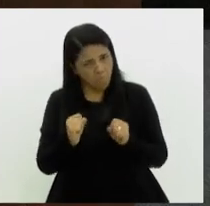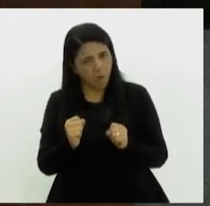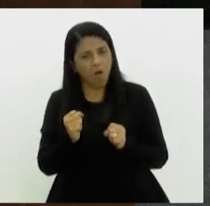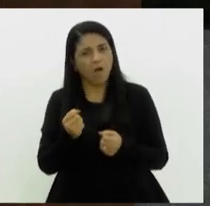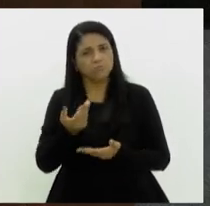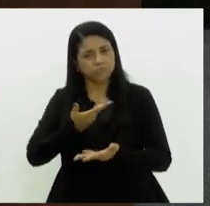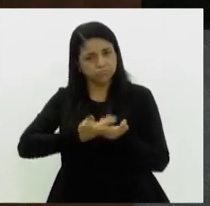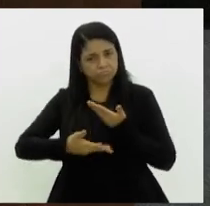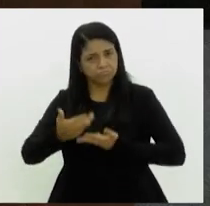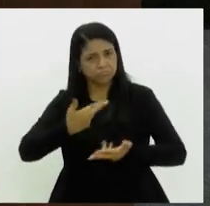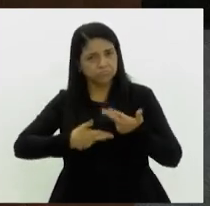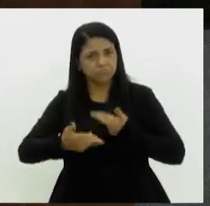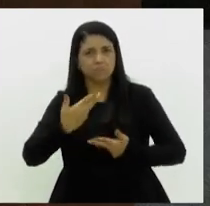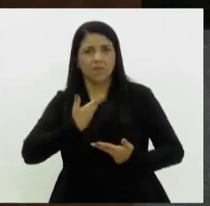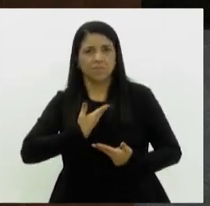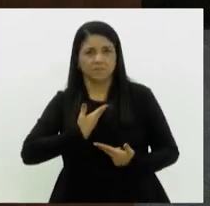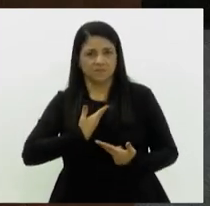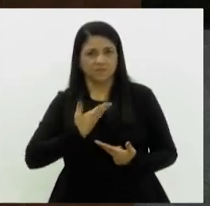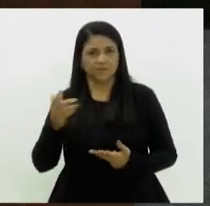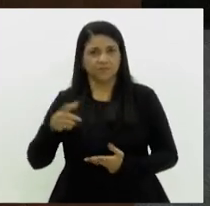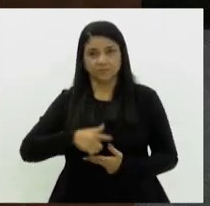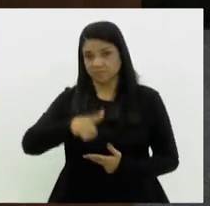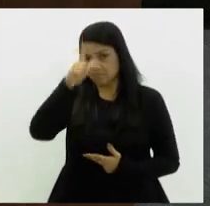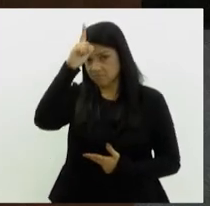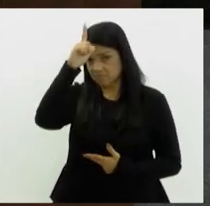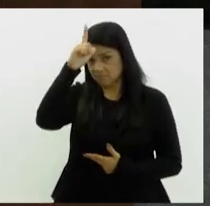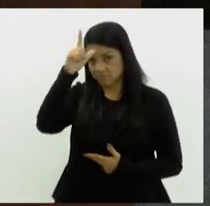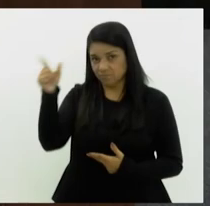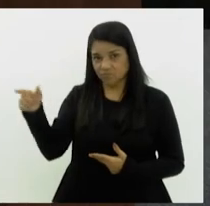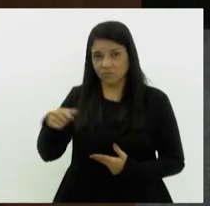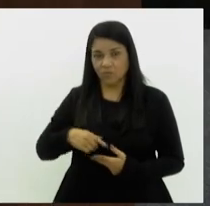veja, a Alemanha, através de Hitler,